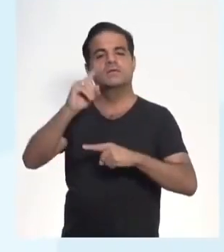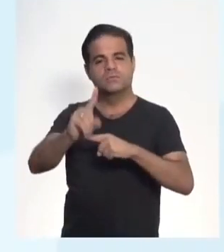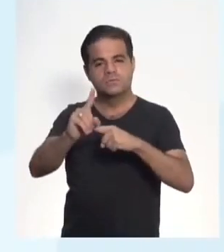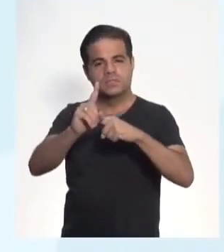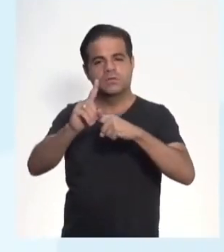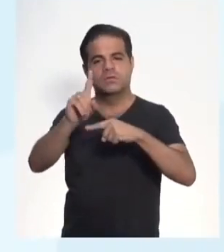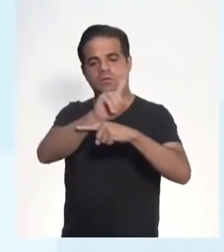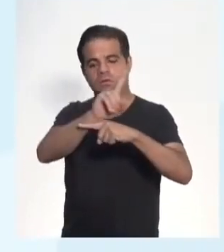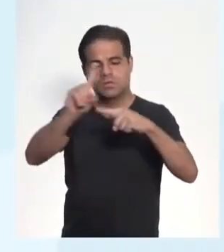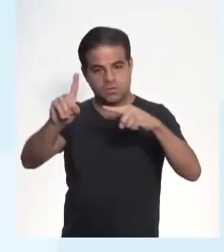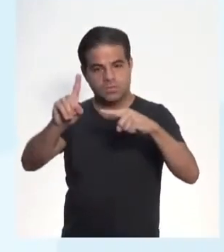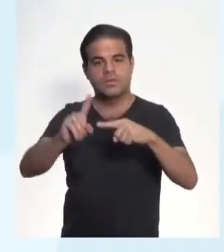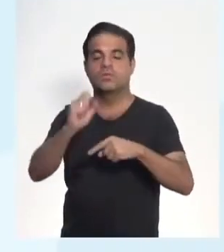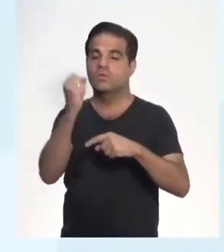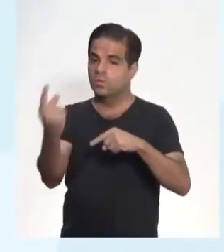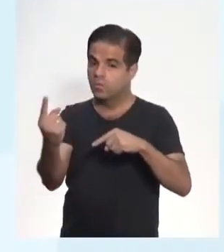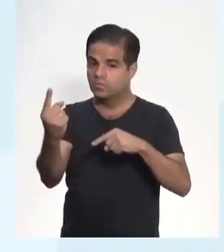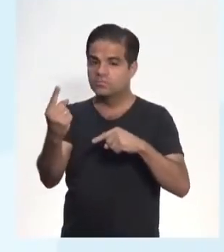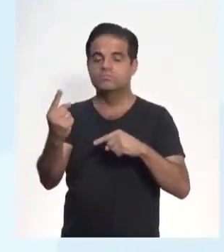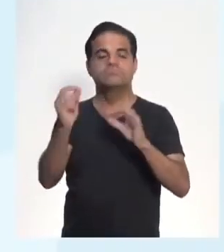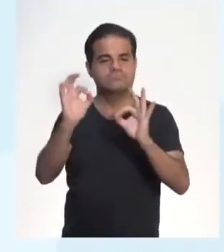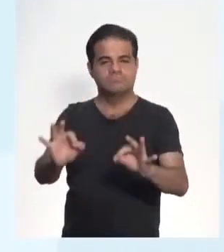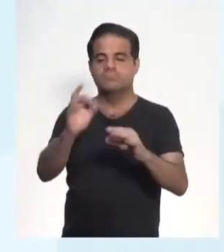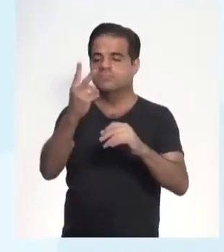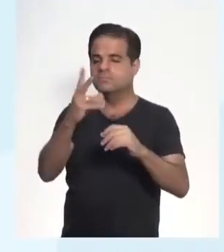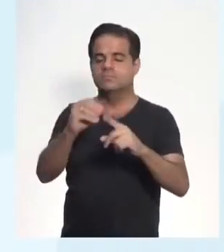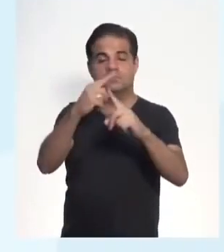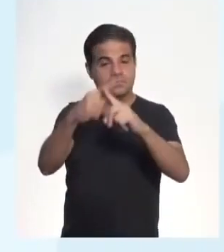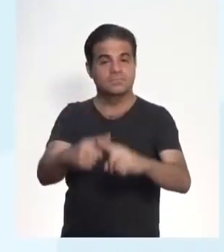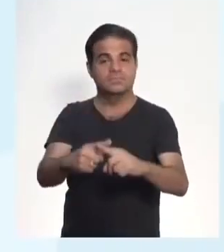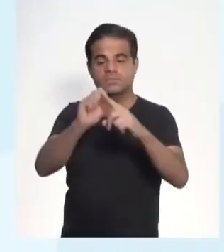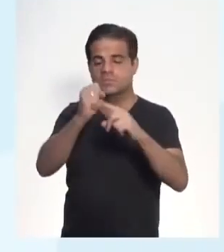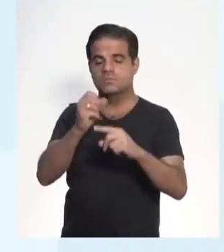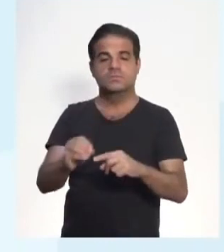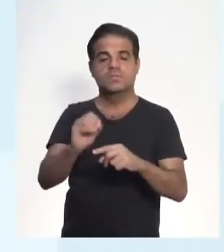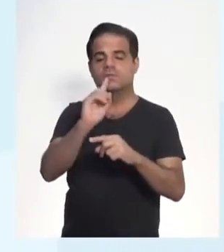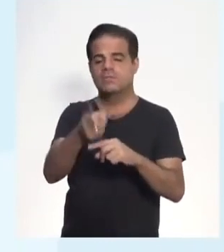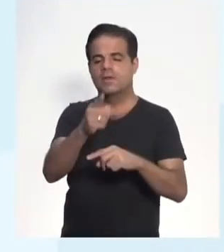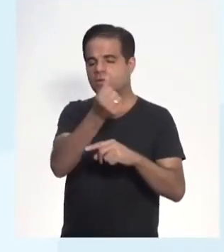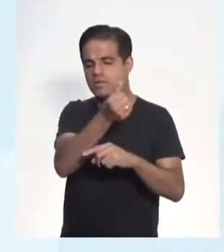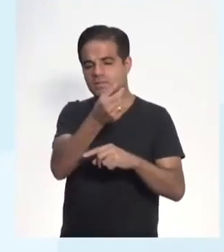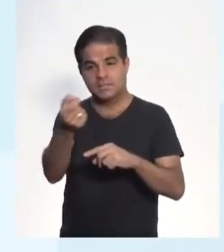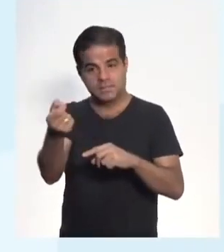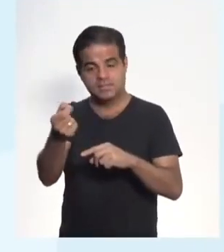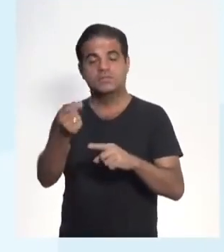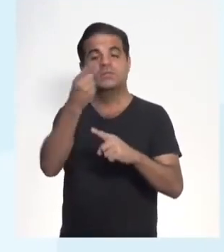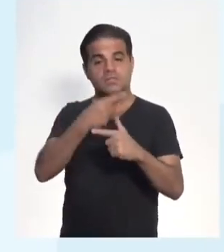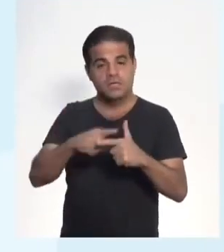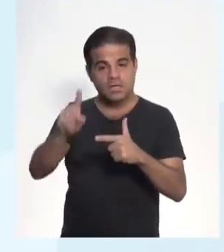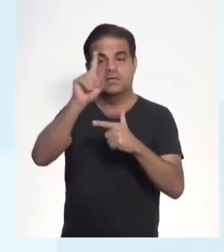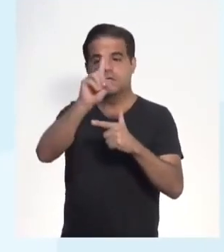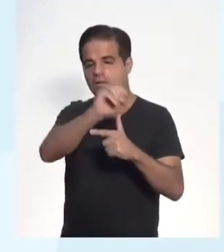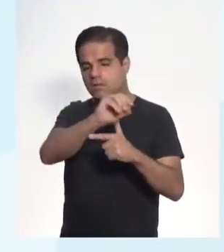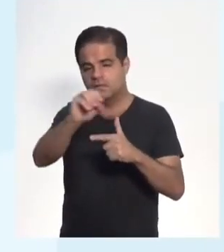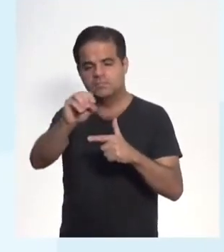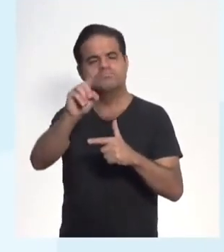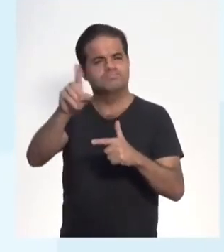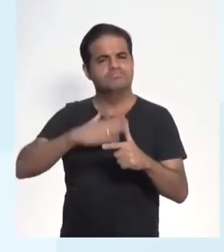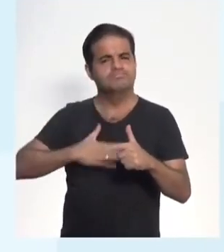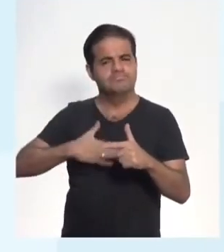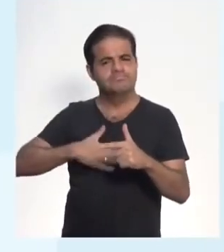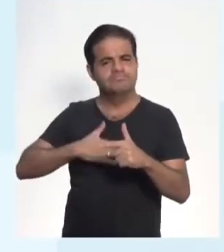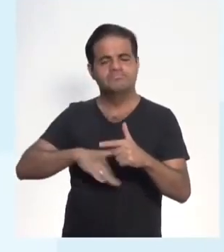denominador 1, sem muitos problemas, tá ok? 20 vezes 80, temos aí 1.600, tá ok? Dividido por 100, essa é